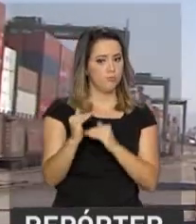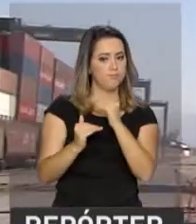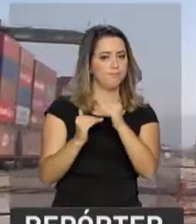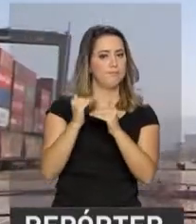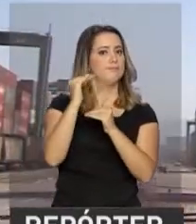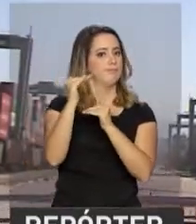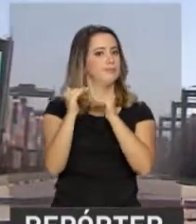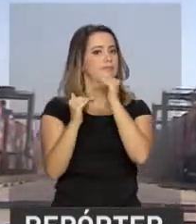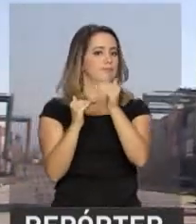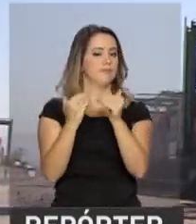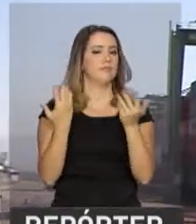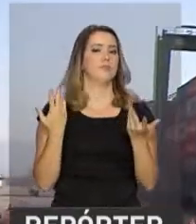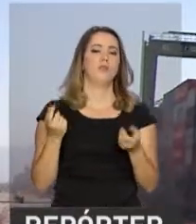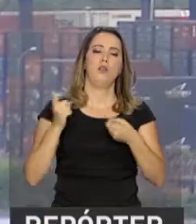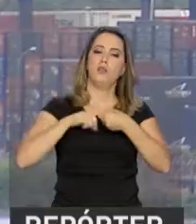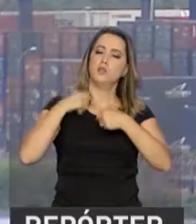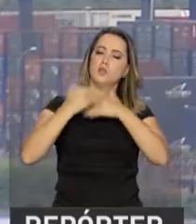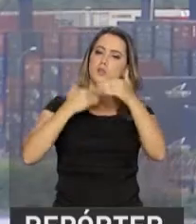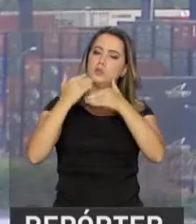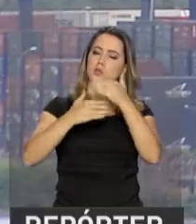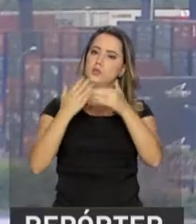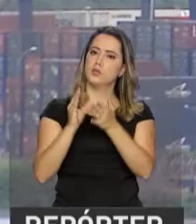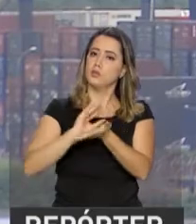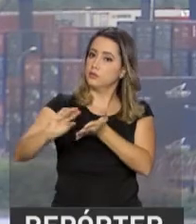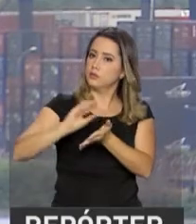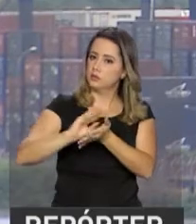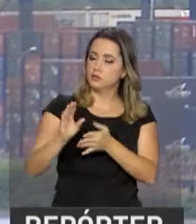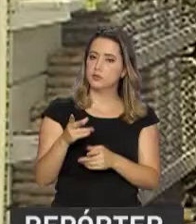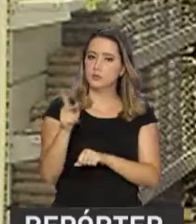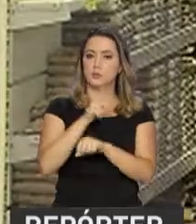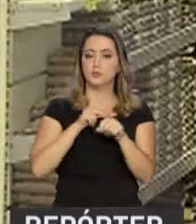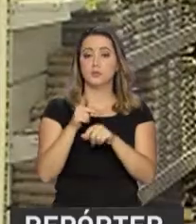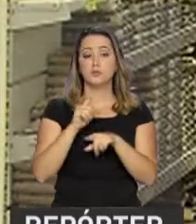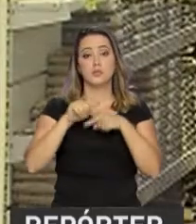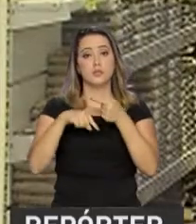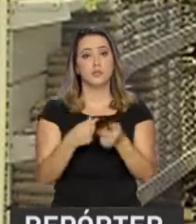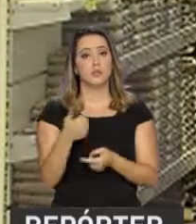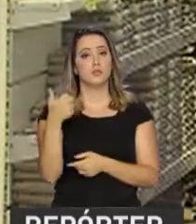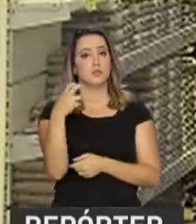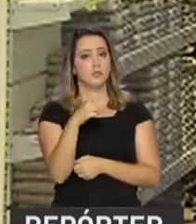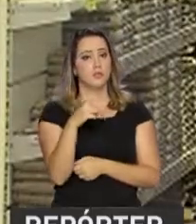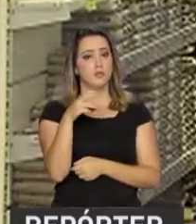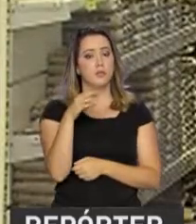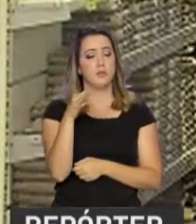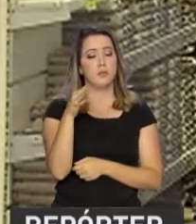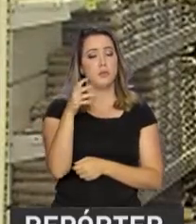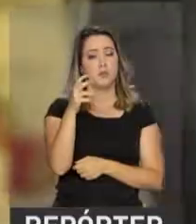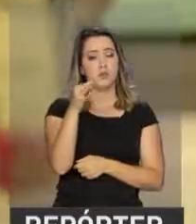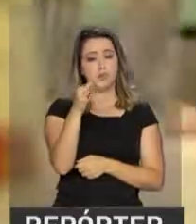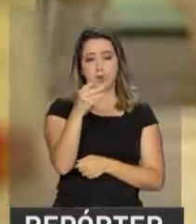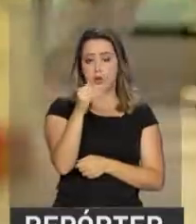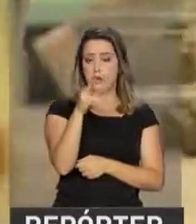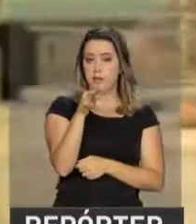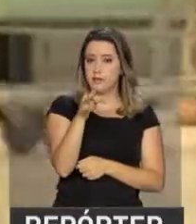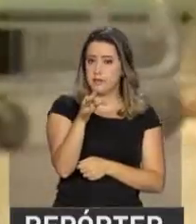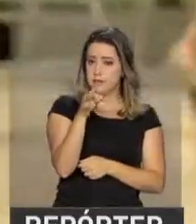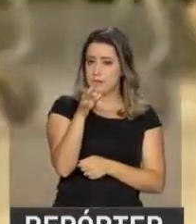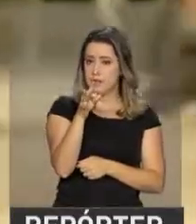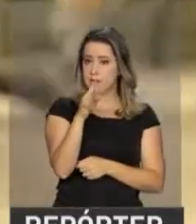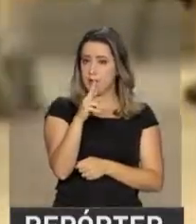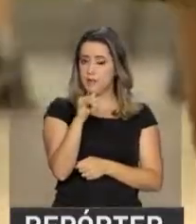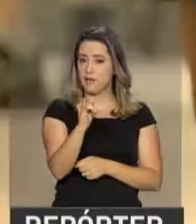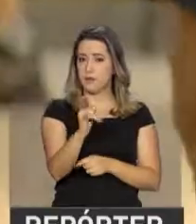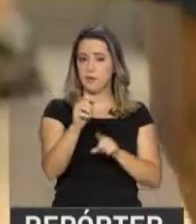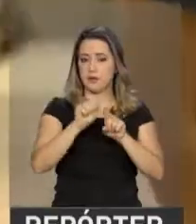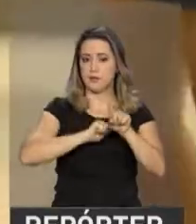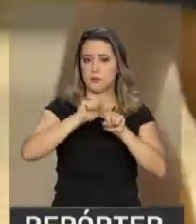ibge além da retomada do crescimento dos investimentos no país depois de 15 trimestres em queda o comércio teve forte